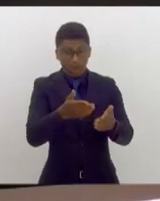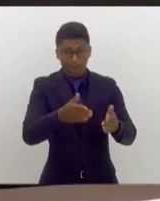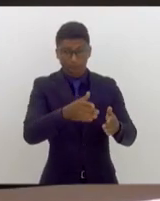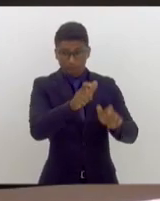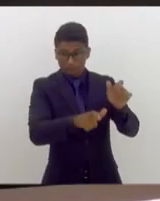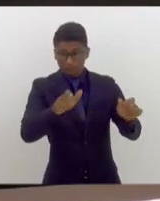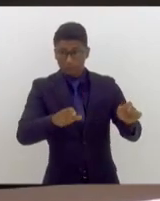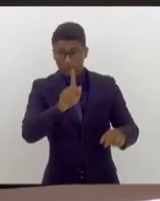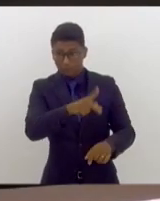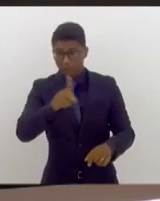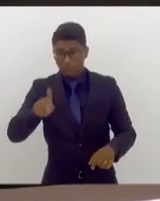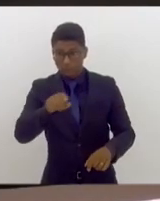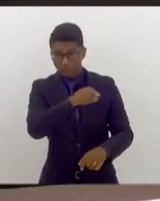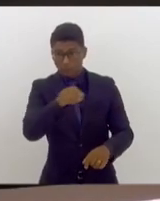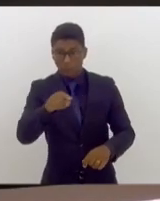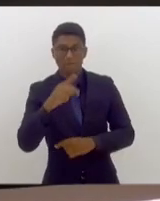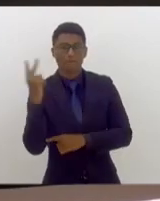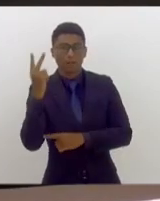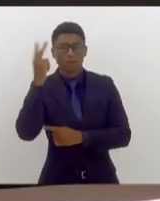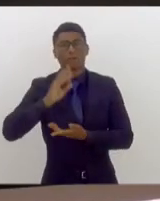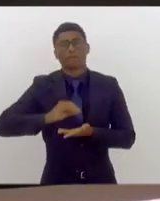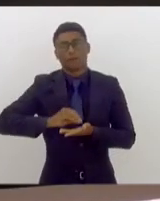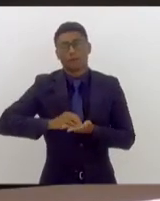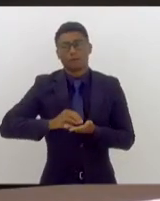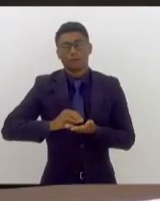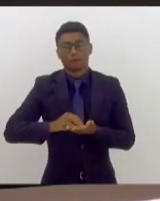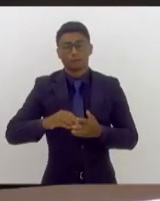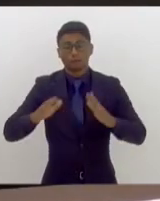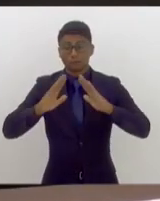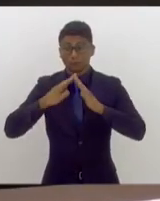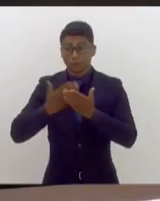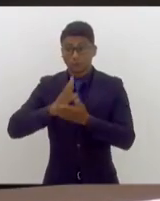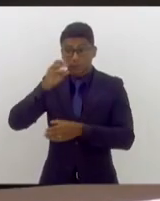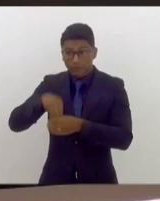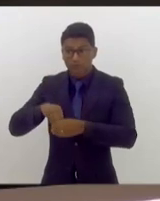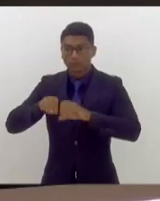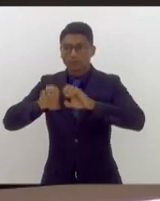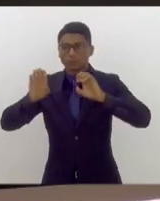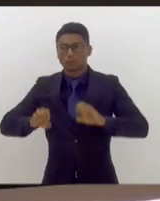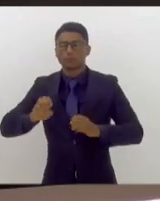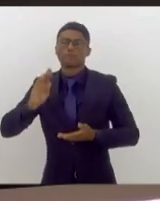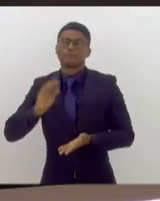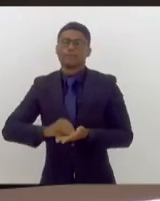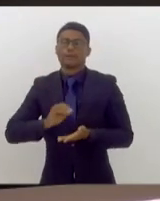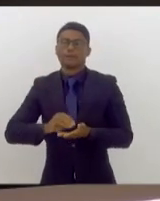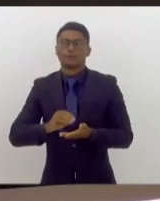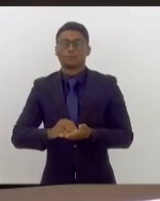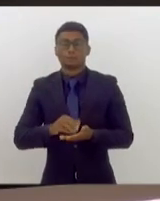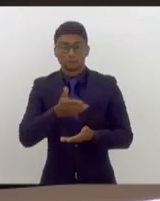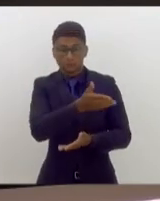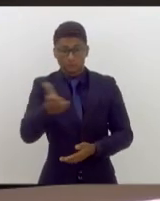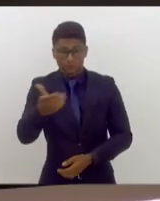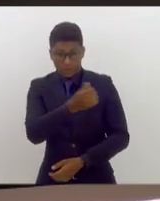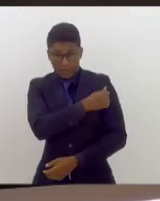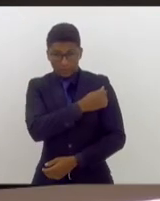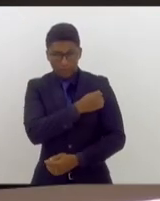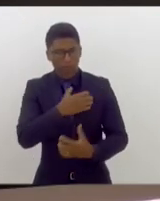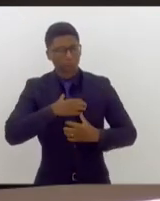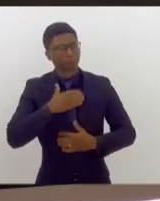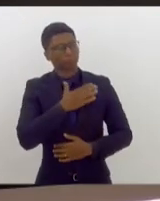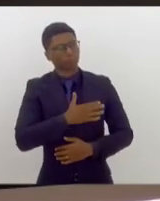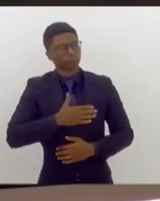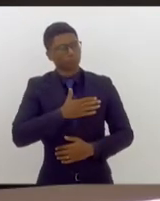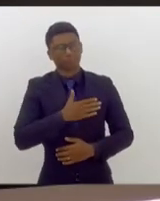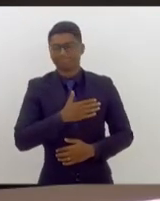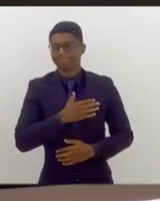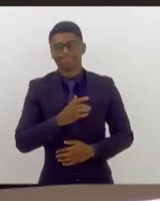de estrutura nas escolas, o bem-estar não só do aluno, mas também dos servidores